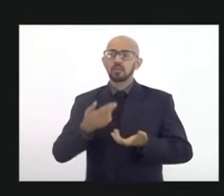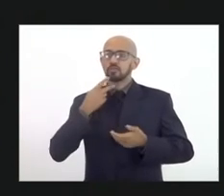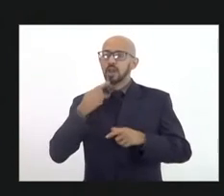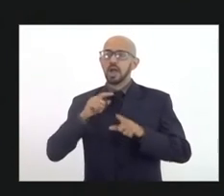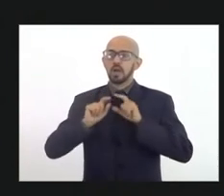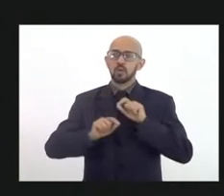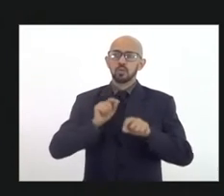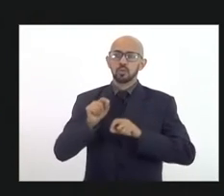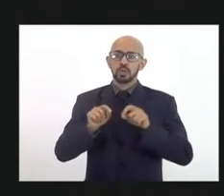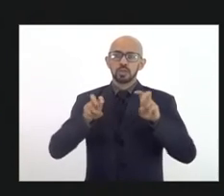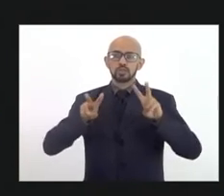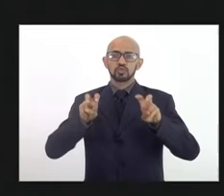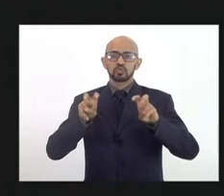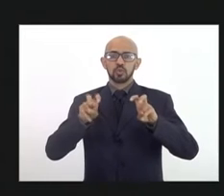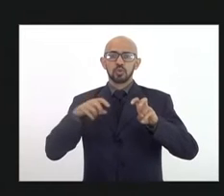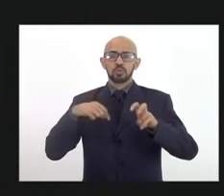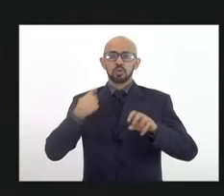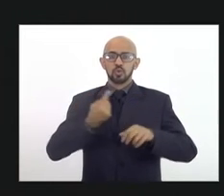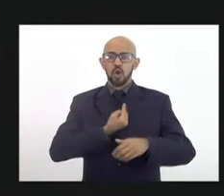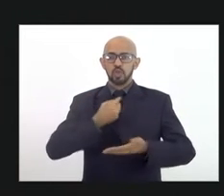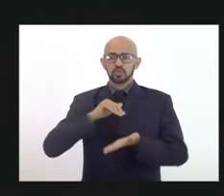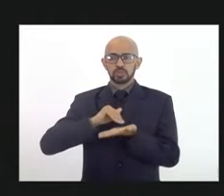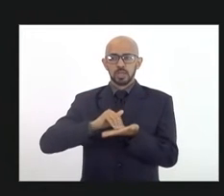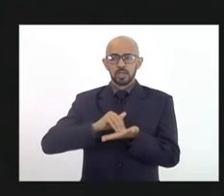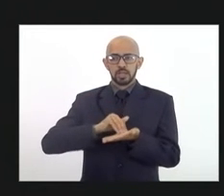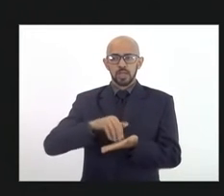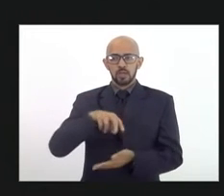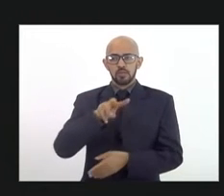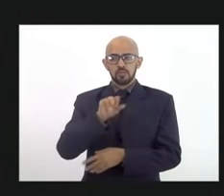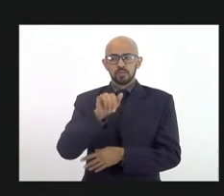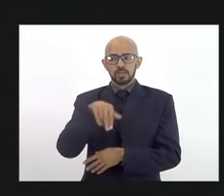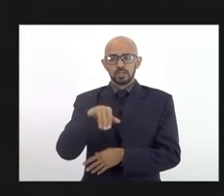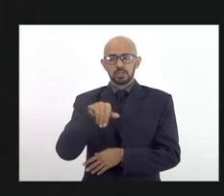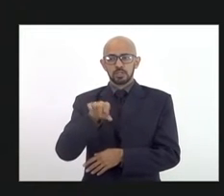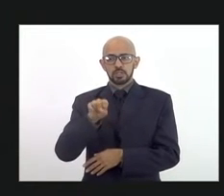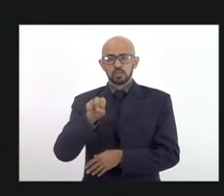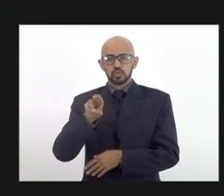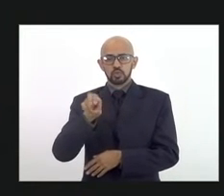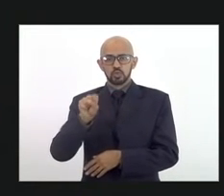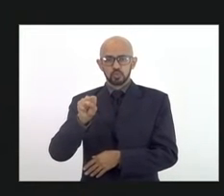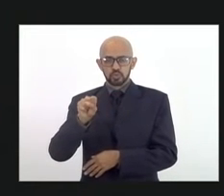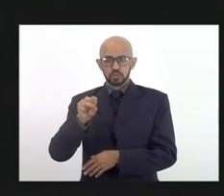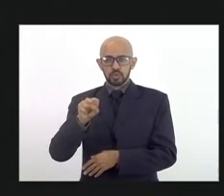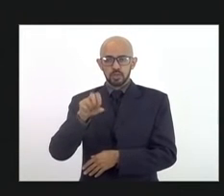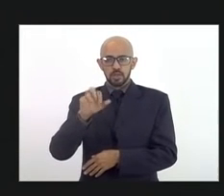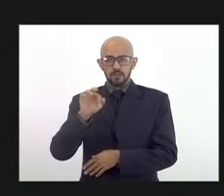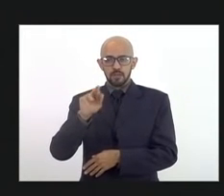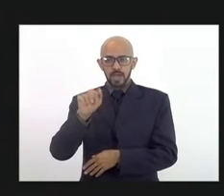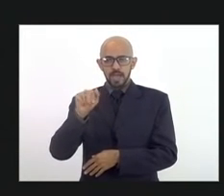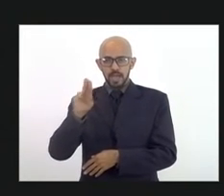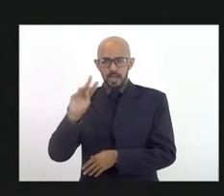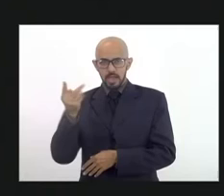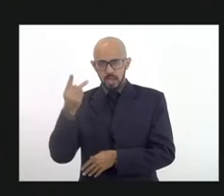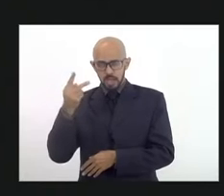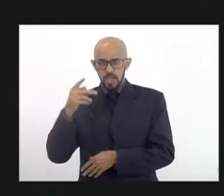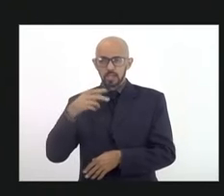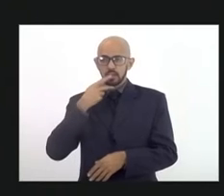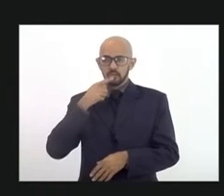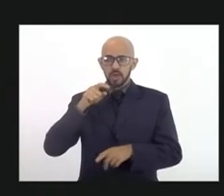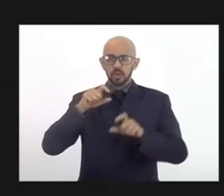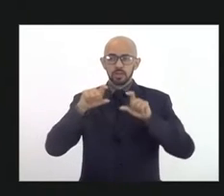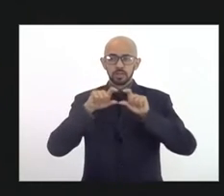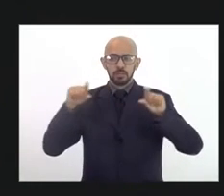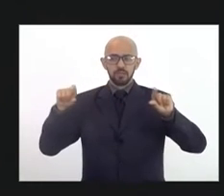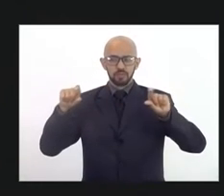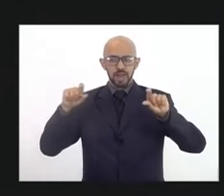em relação ao nosso secretário atual, o Vinícius Fará, e de forma fundamentada, e aí ele tem uma frase muito